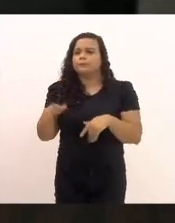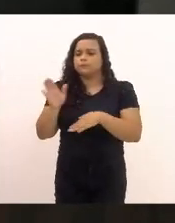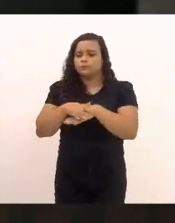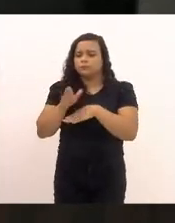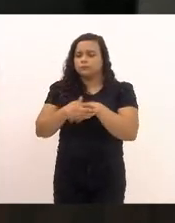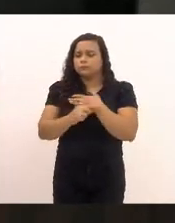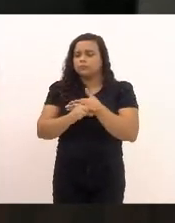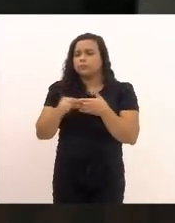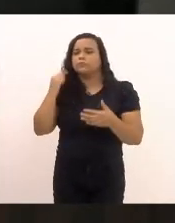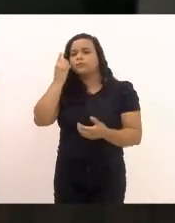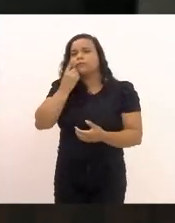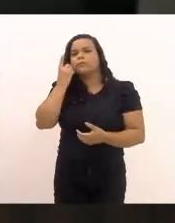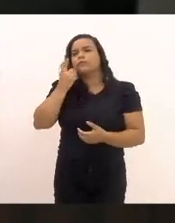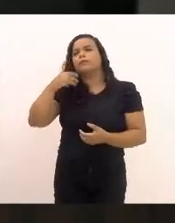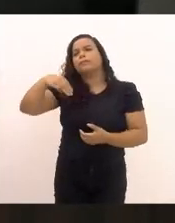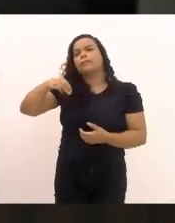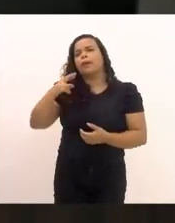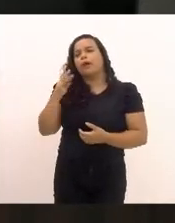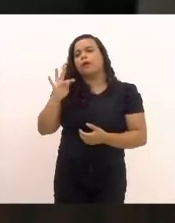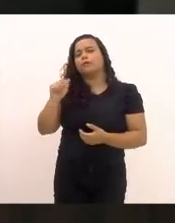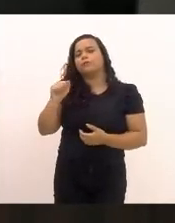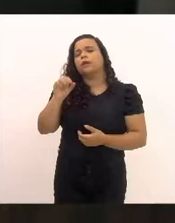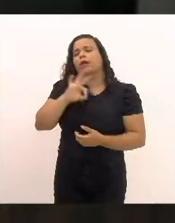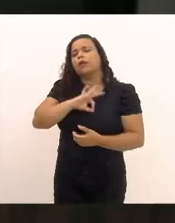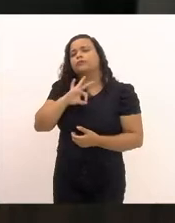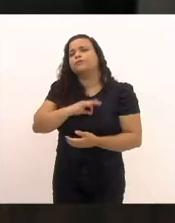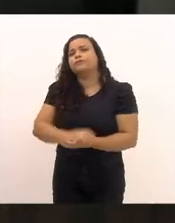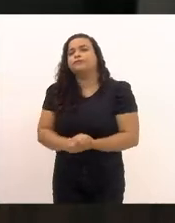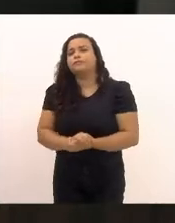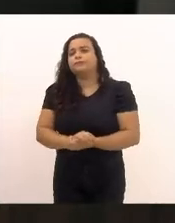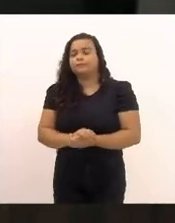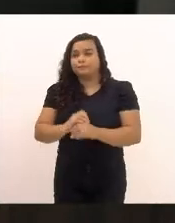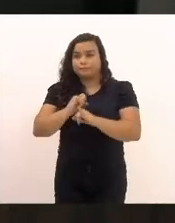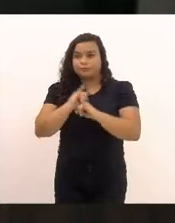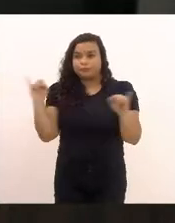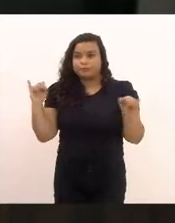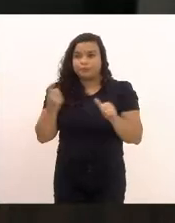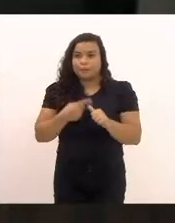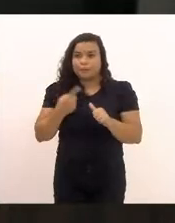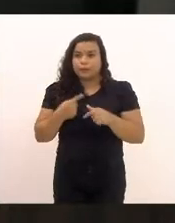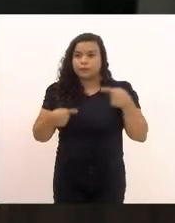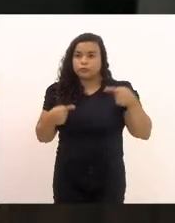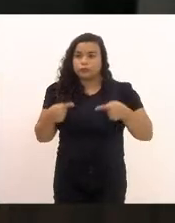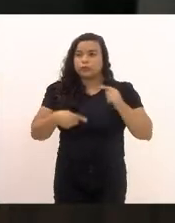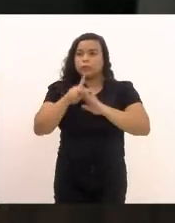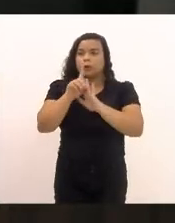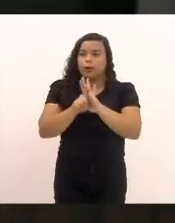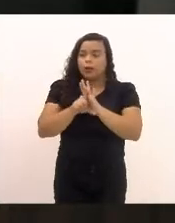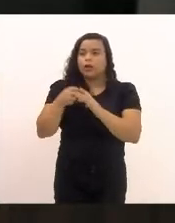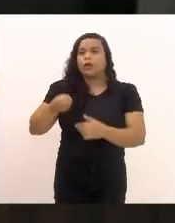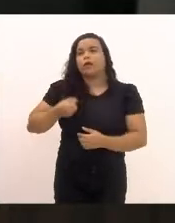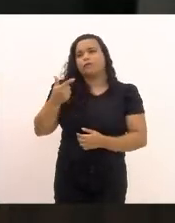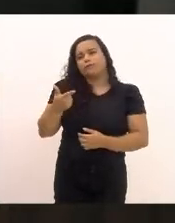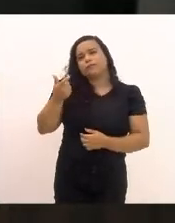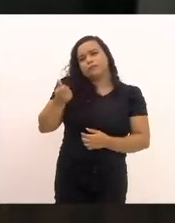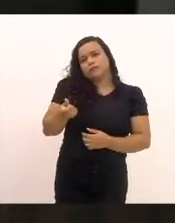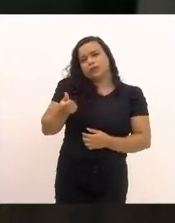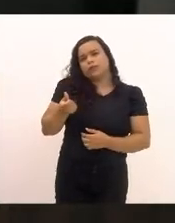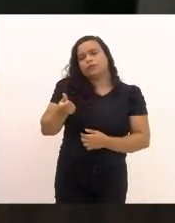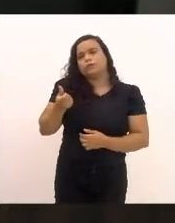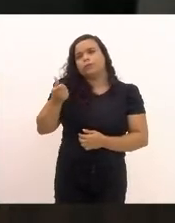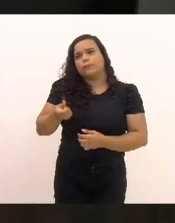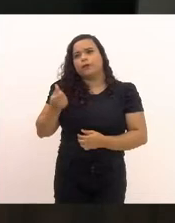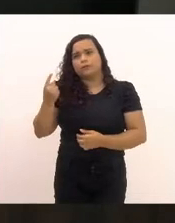Marta Rocha. Anuncio, em primeira discussão, projeto de lei número